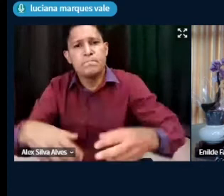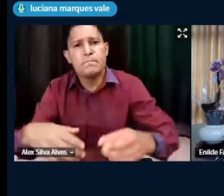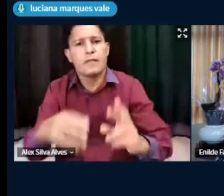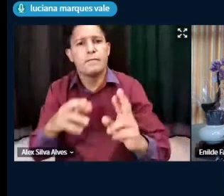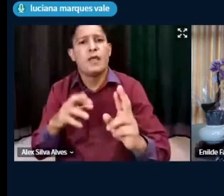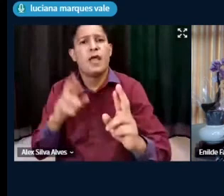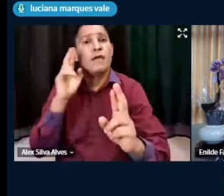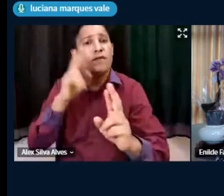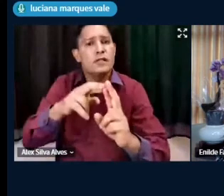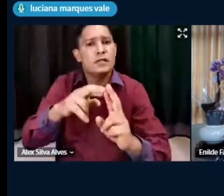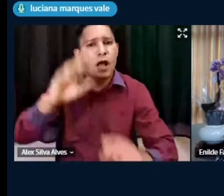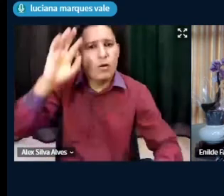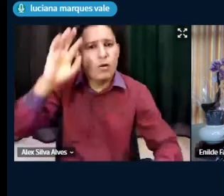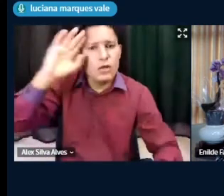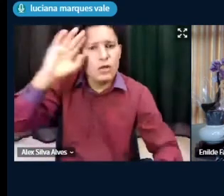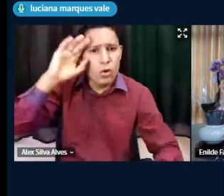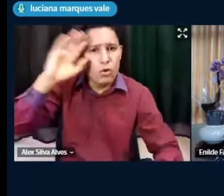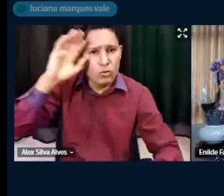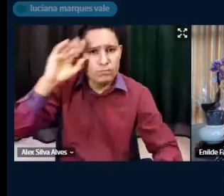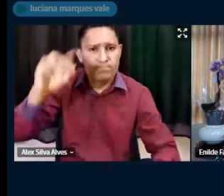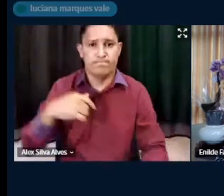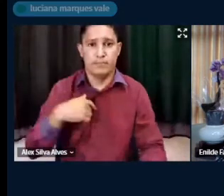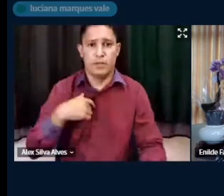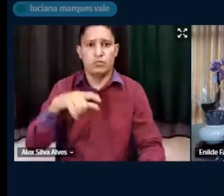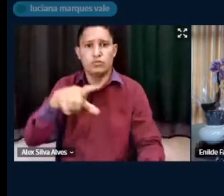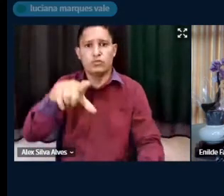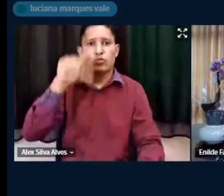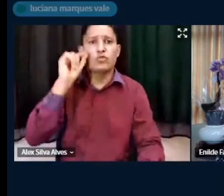Bem, referencial teórico,